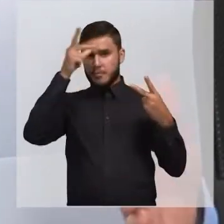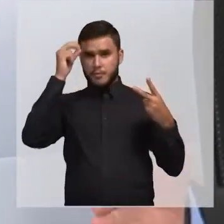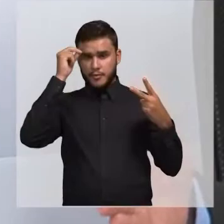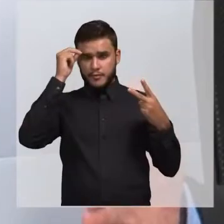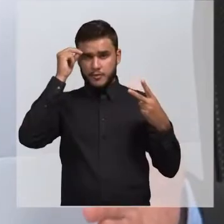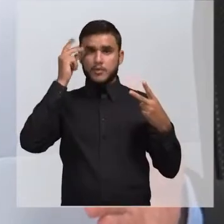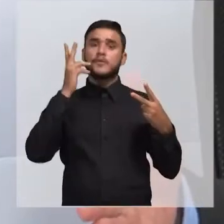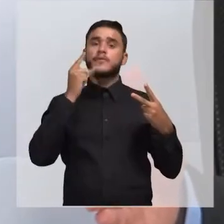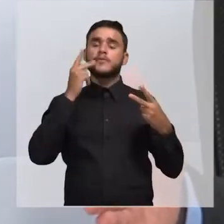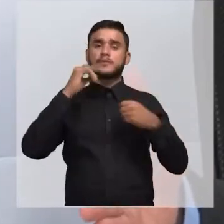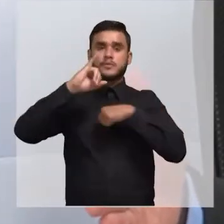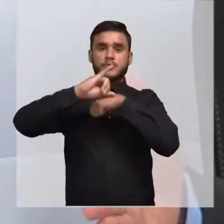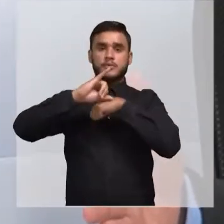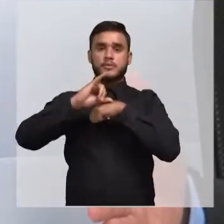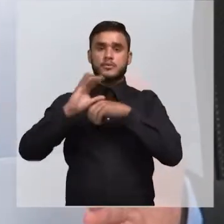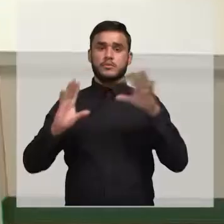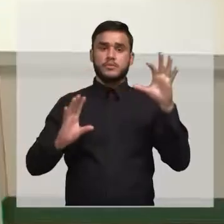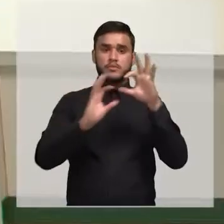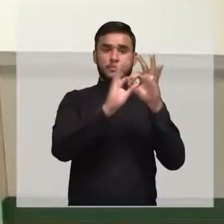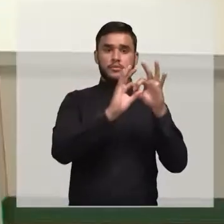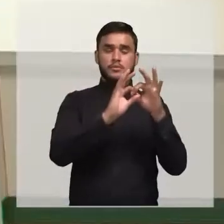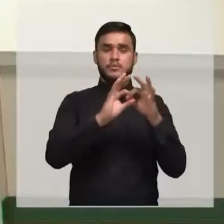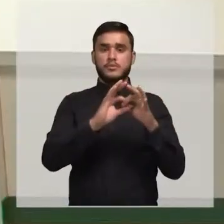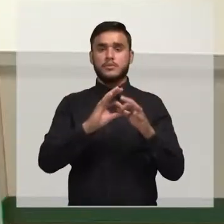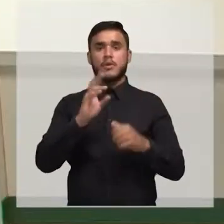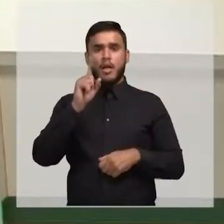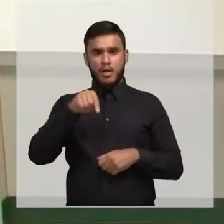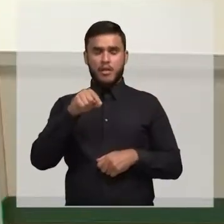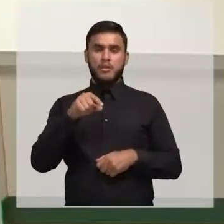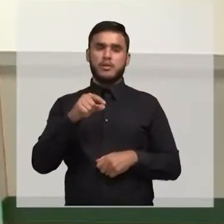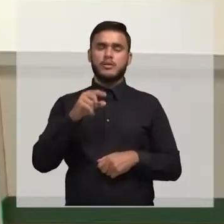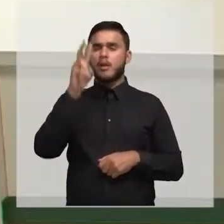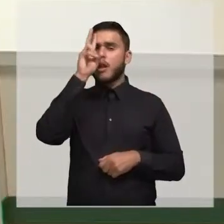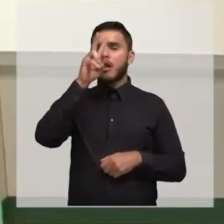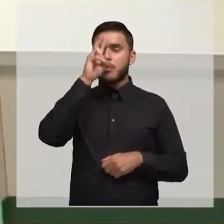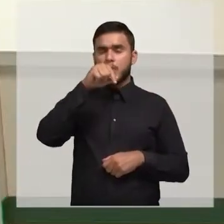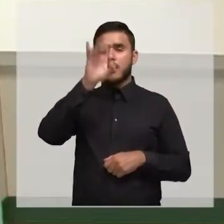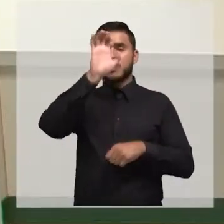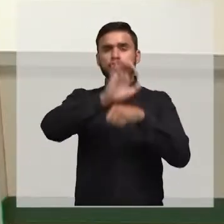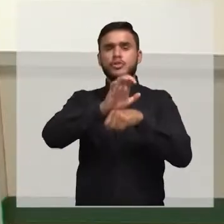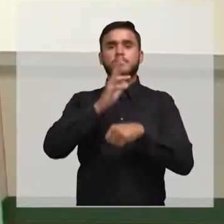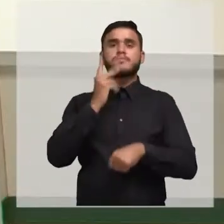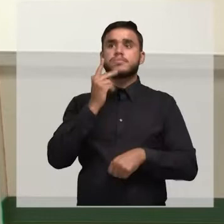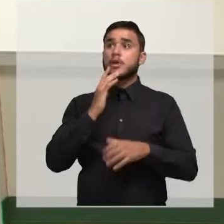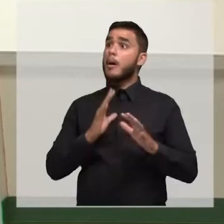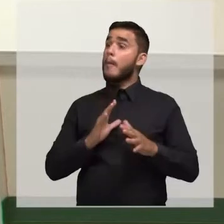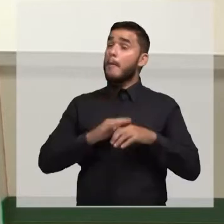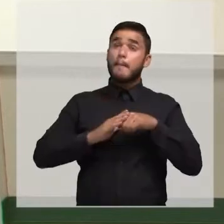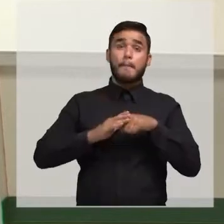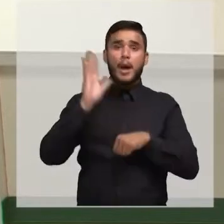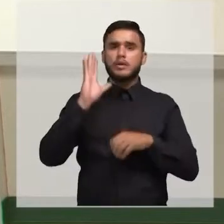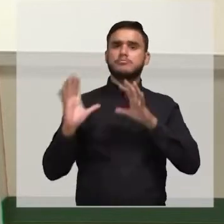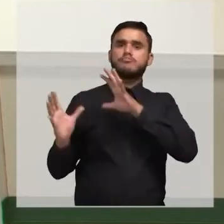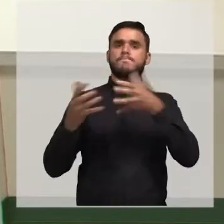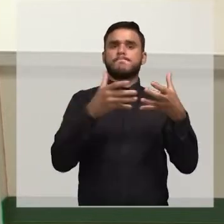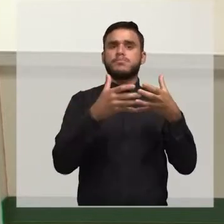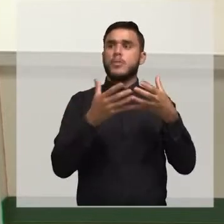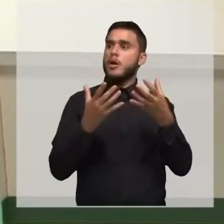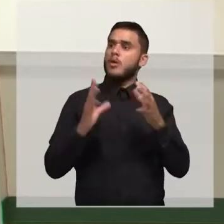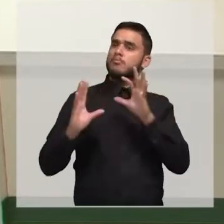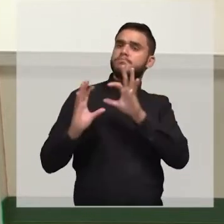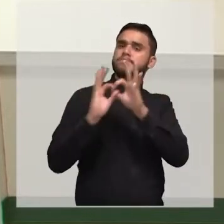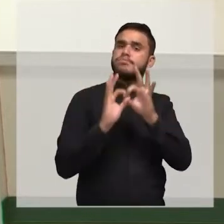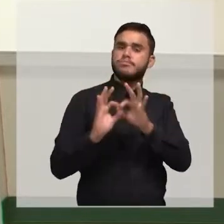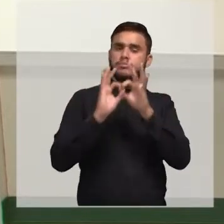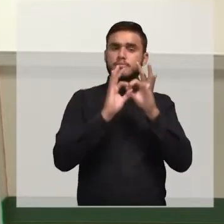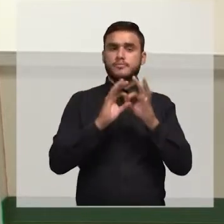está falando na União pelo Ceará com também, mas estou dizendo, mas nem a Arena. Foi a maior aliança feita hoje pelo Ceará,